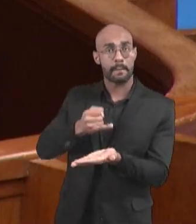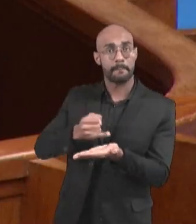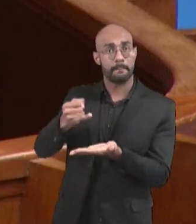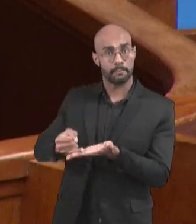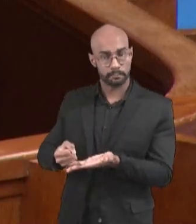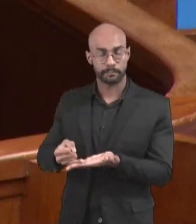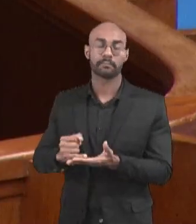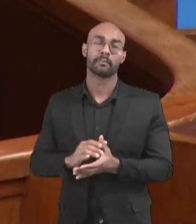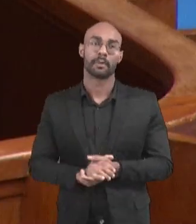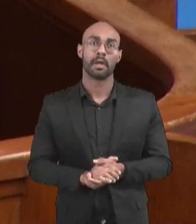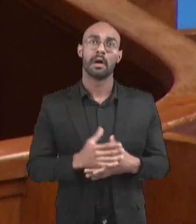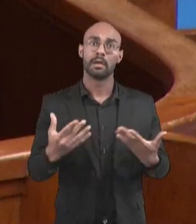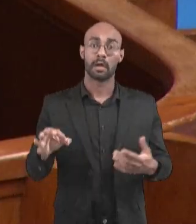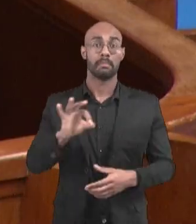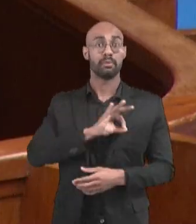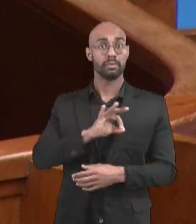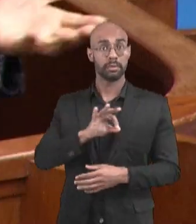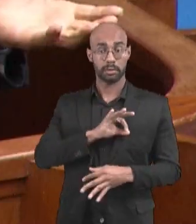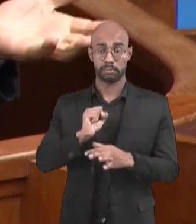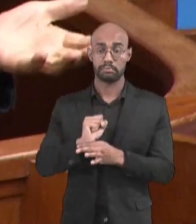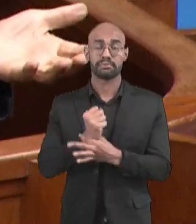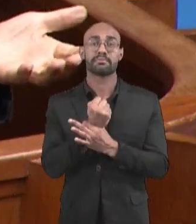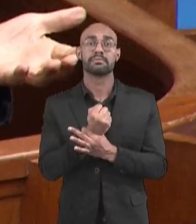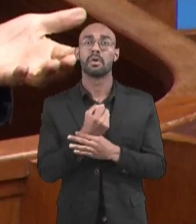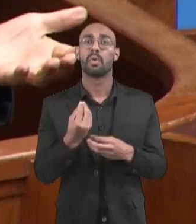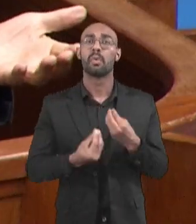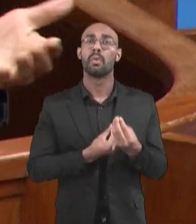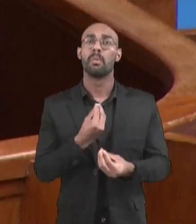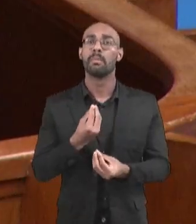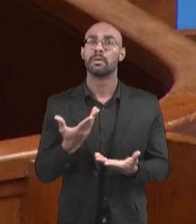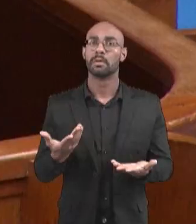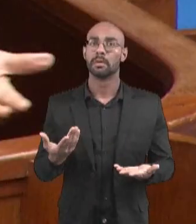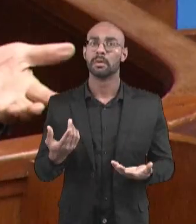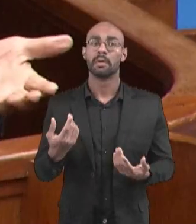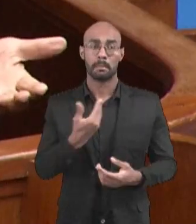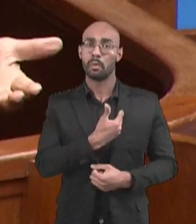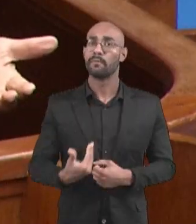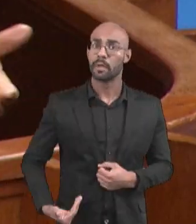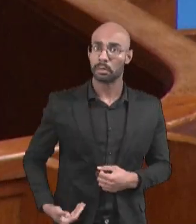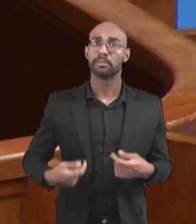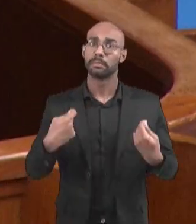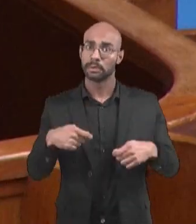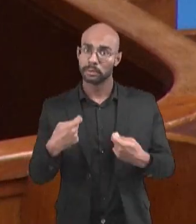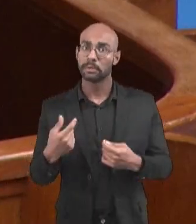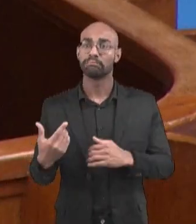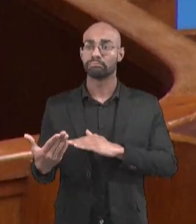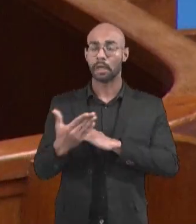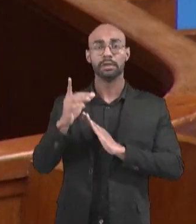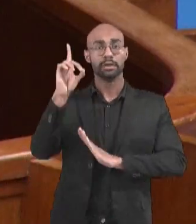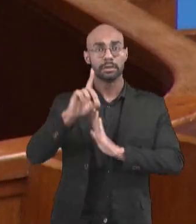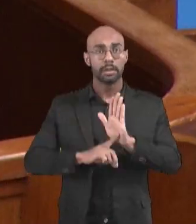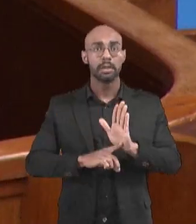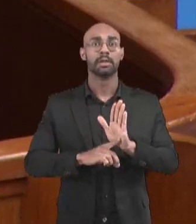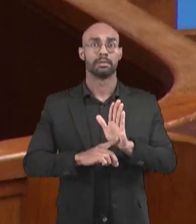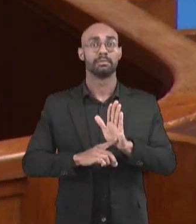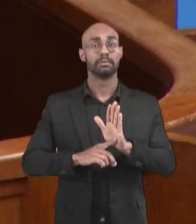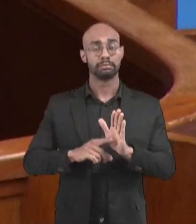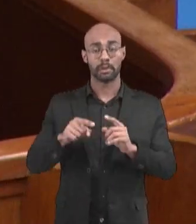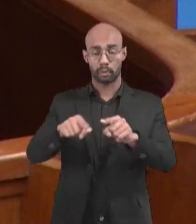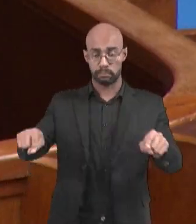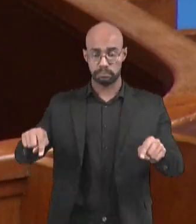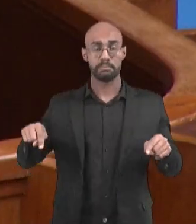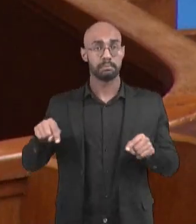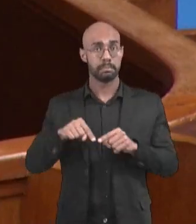não garante o nosso direito, então para que governo? Para que polícia? Se o direito de propriedade ele